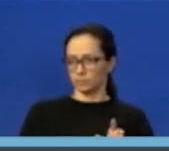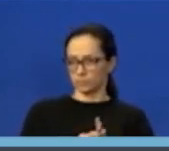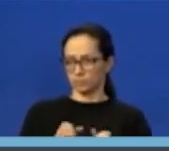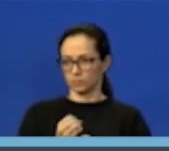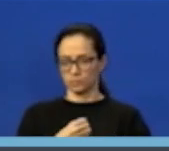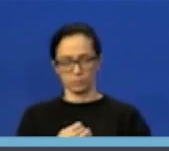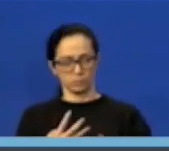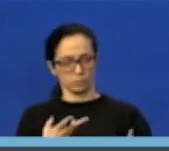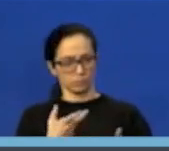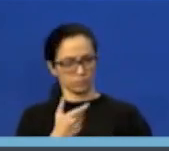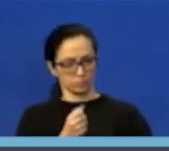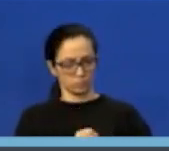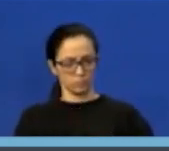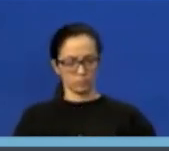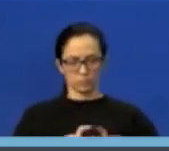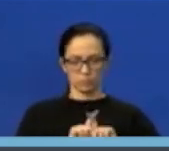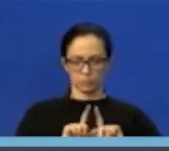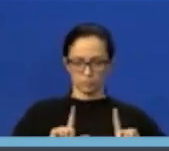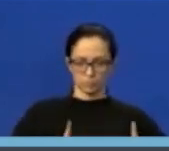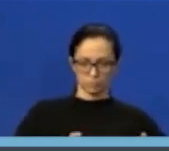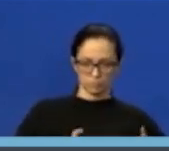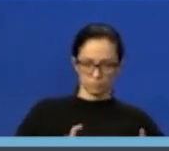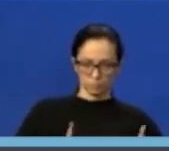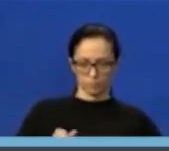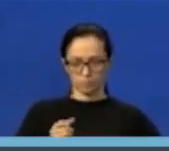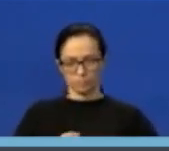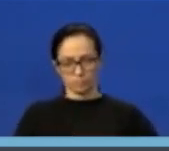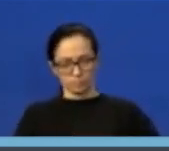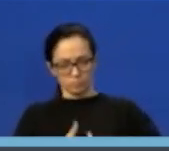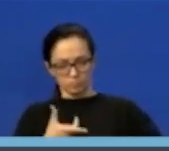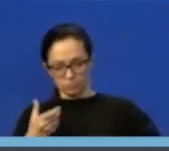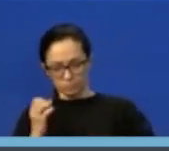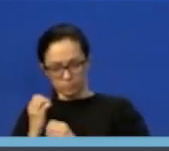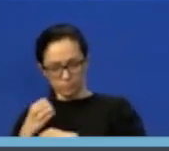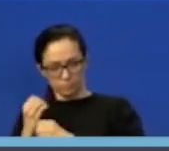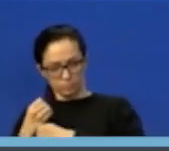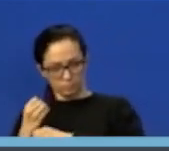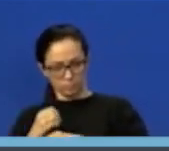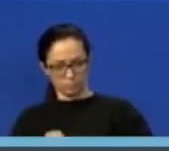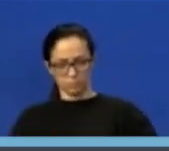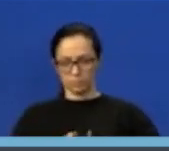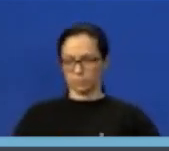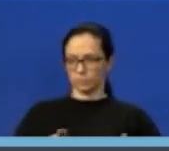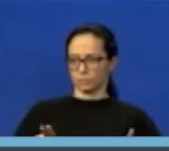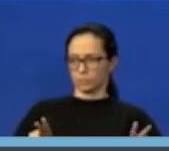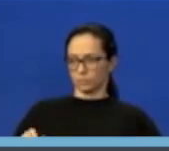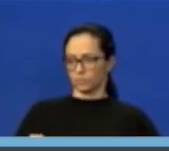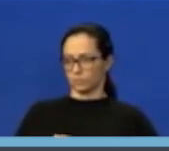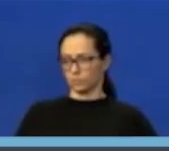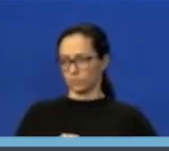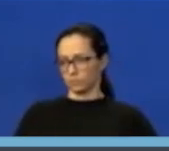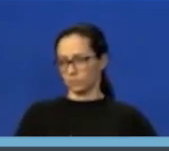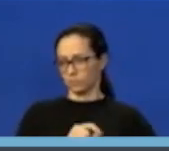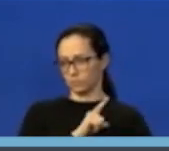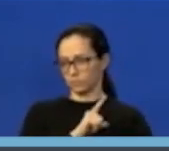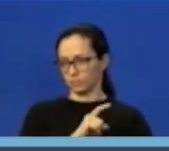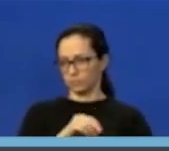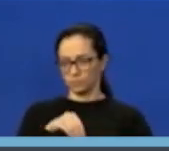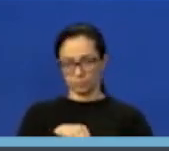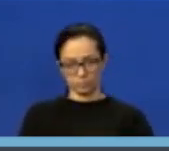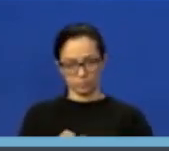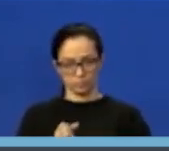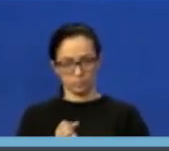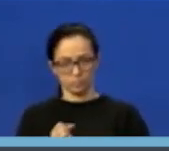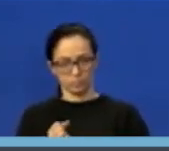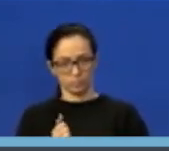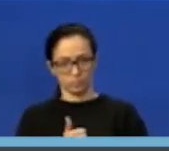sejam os exames de imagem, quanto os exames laboratoriais, e esses tipos diferentes de exames, como nós vimos, até mesmo dentro dos